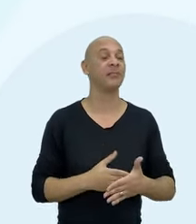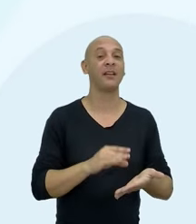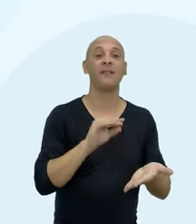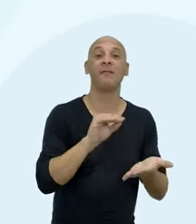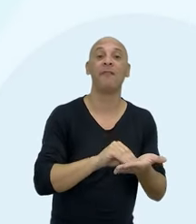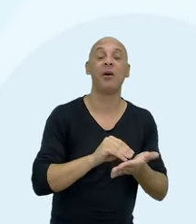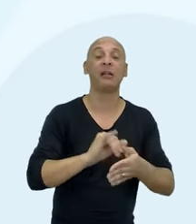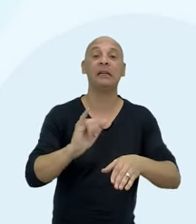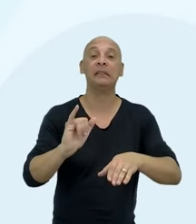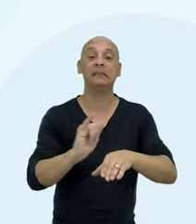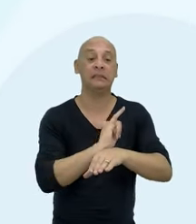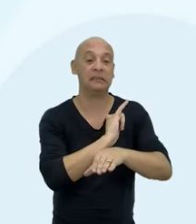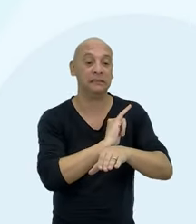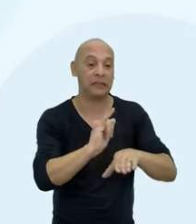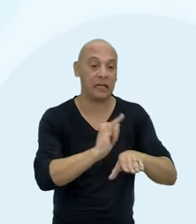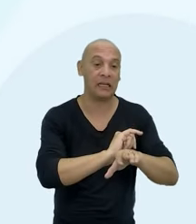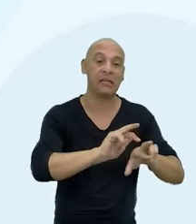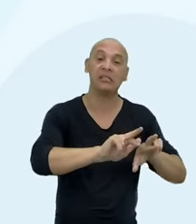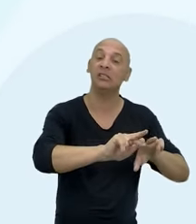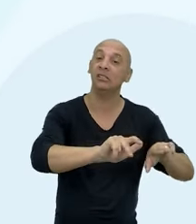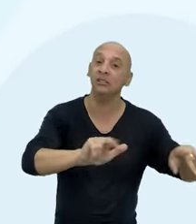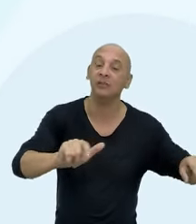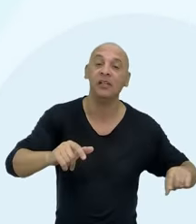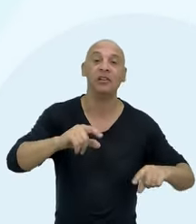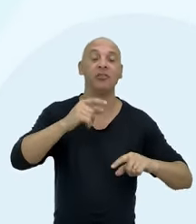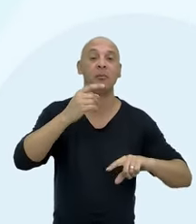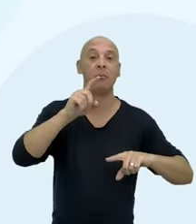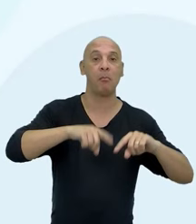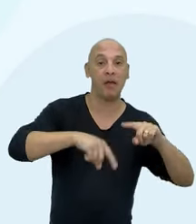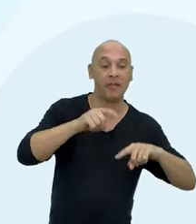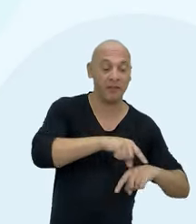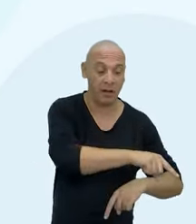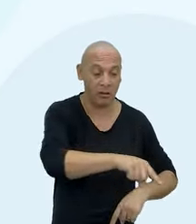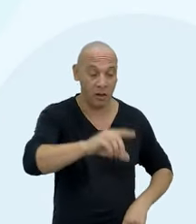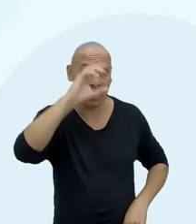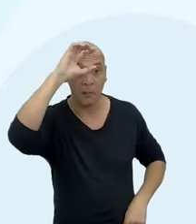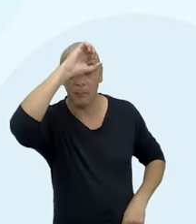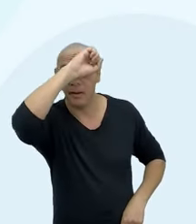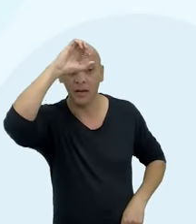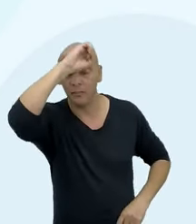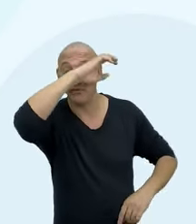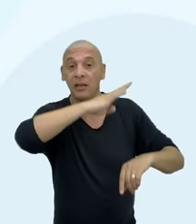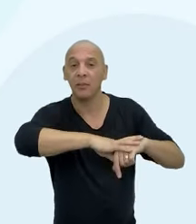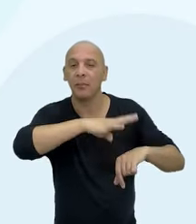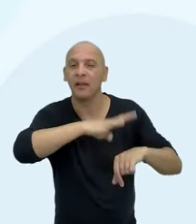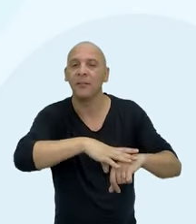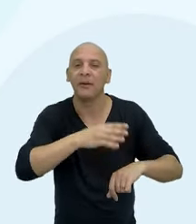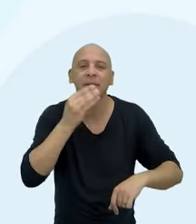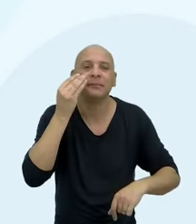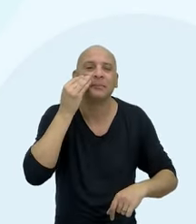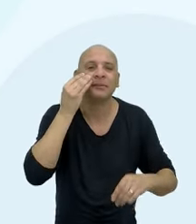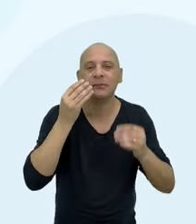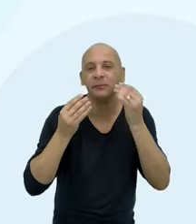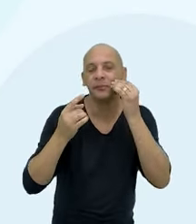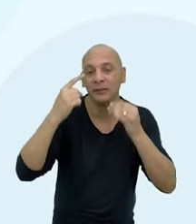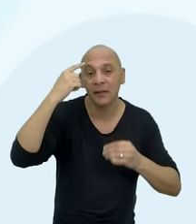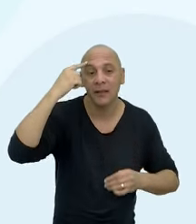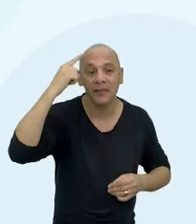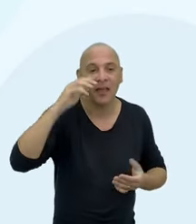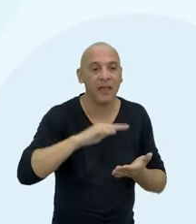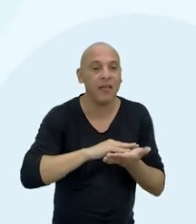recursos construcionistas de um material onde o aluno pudesse aprender a matemática e quando experimentando ideias